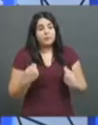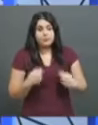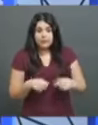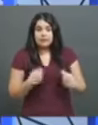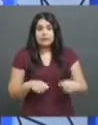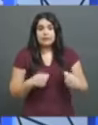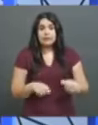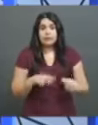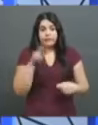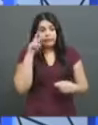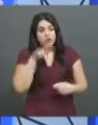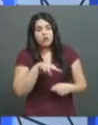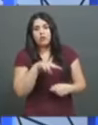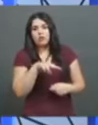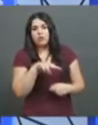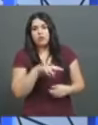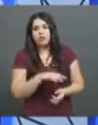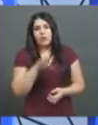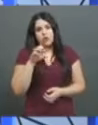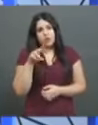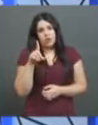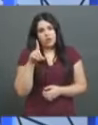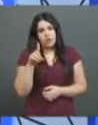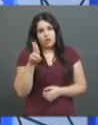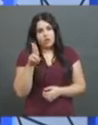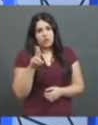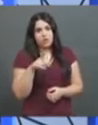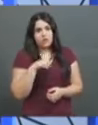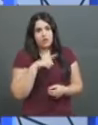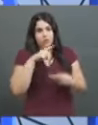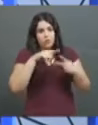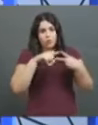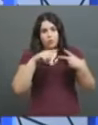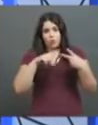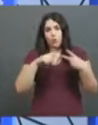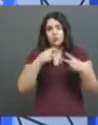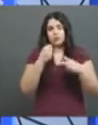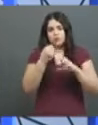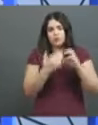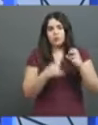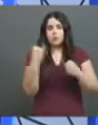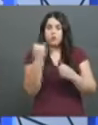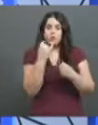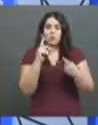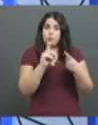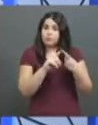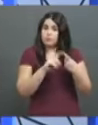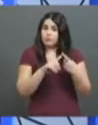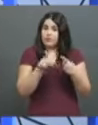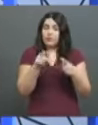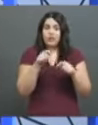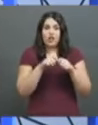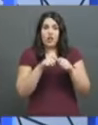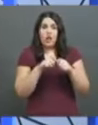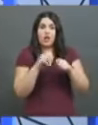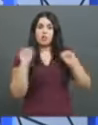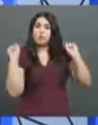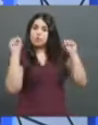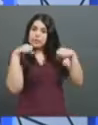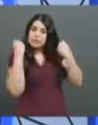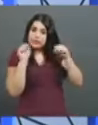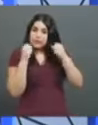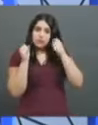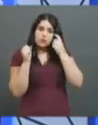disso. Né? O Edu tem duas características importantes. Primeiro, ele está fazendo atividade física da